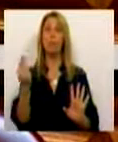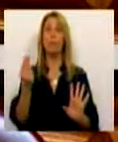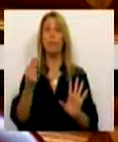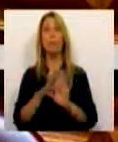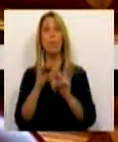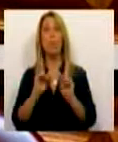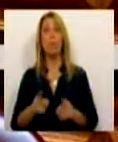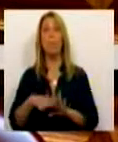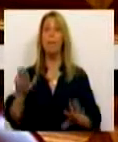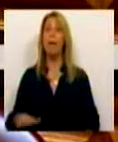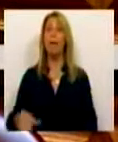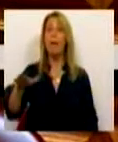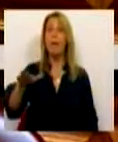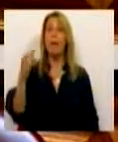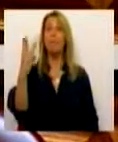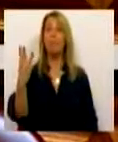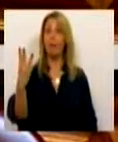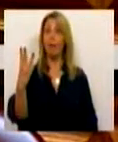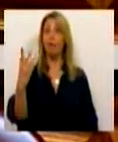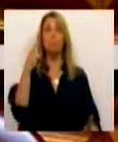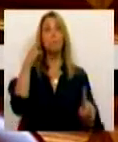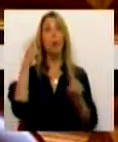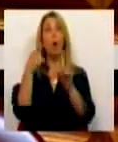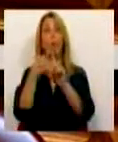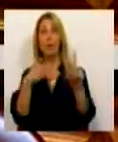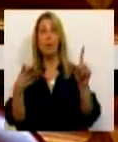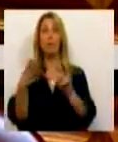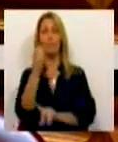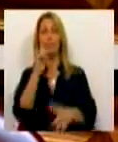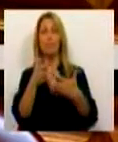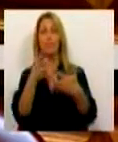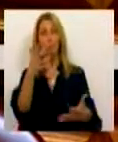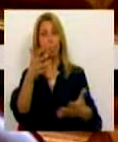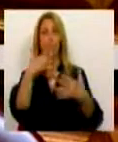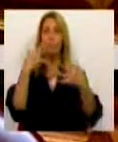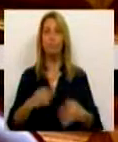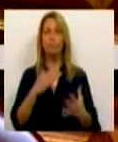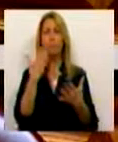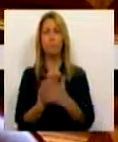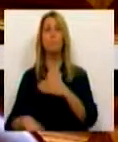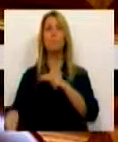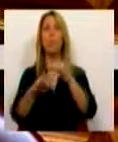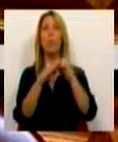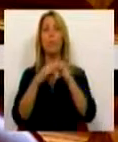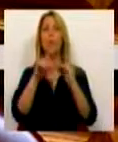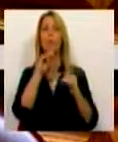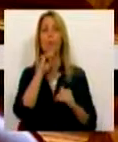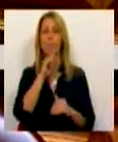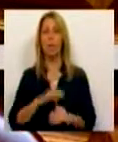anos, permitindo alcançar um objetivo maior, a efetiva igualdade de